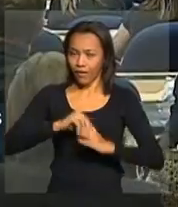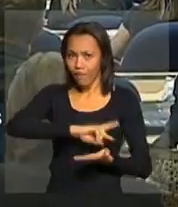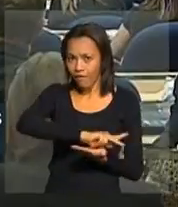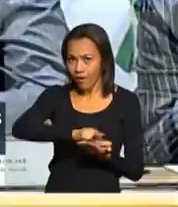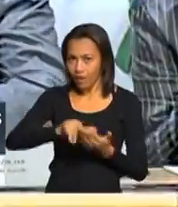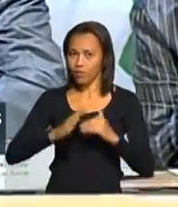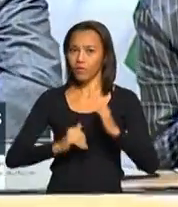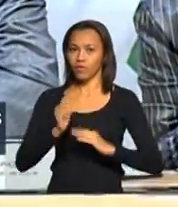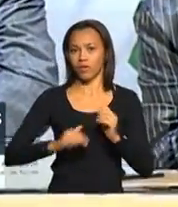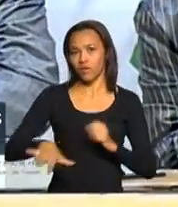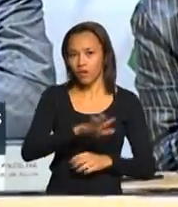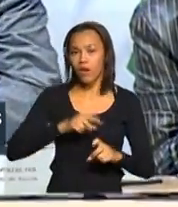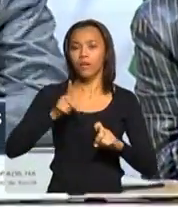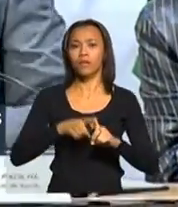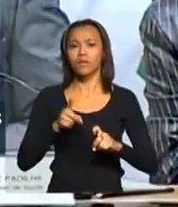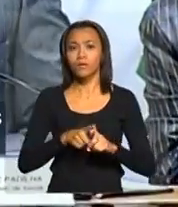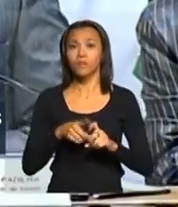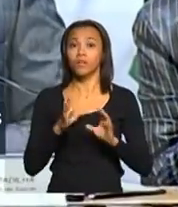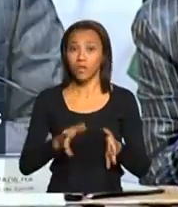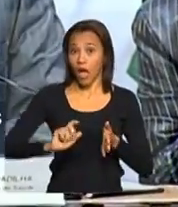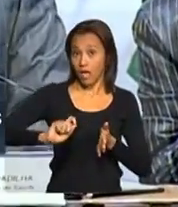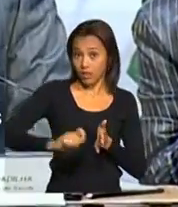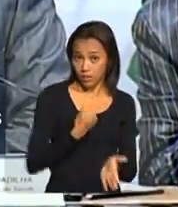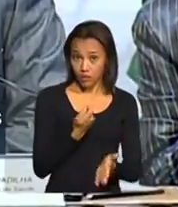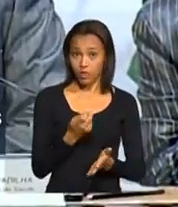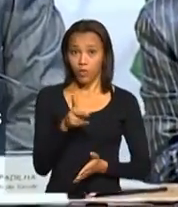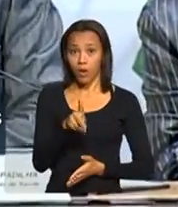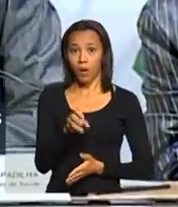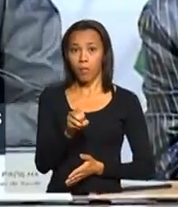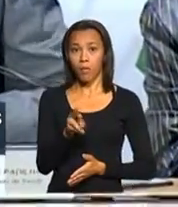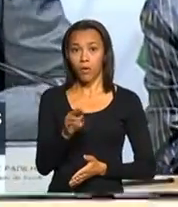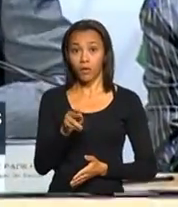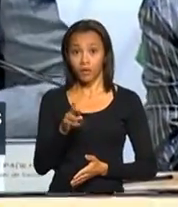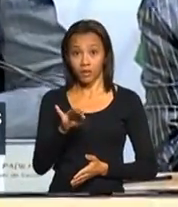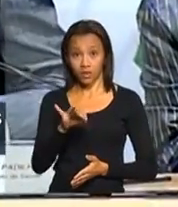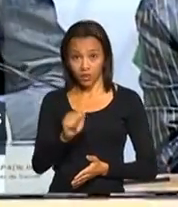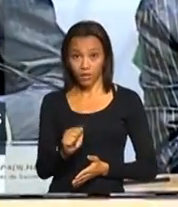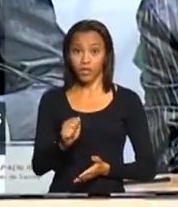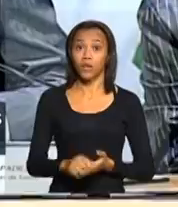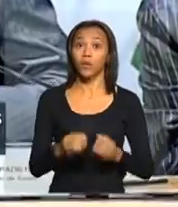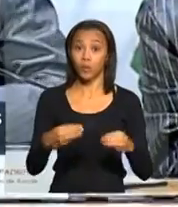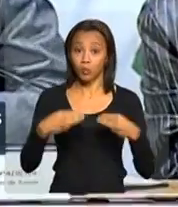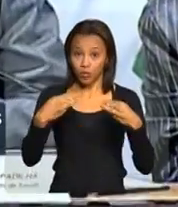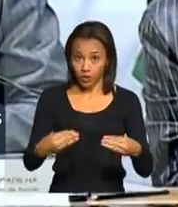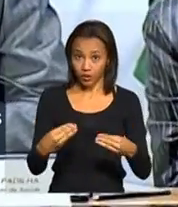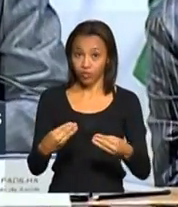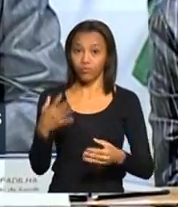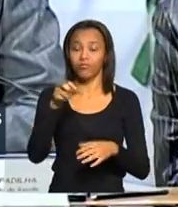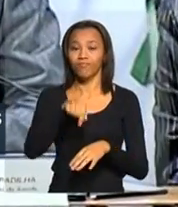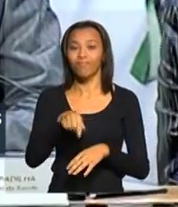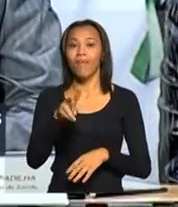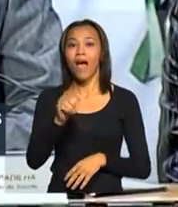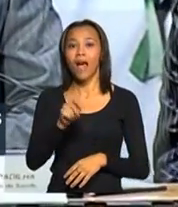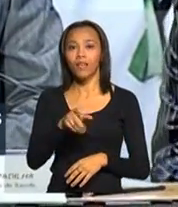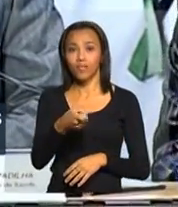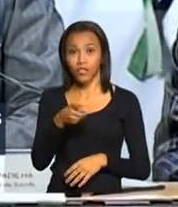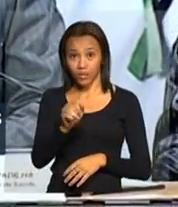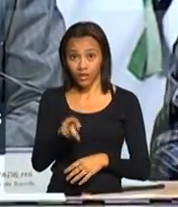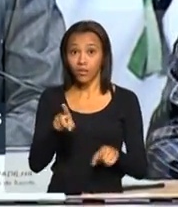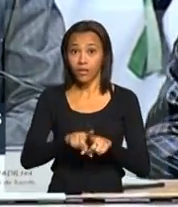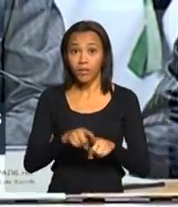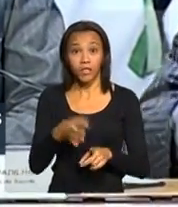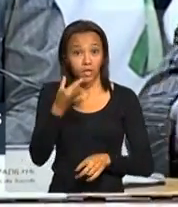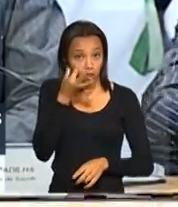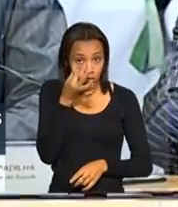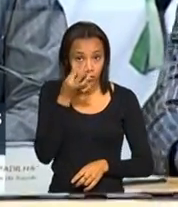saúde. Assinam a portaria o senhor ministro de Estado da Saúde, Alexandre Padilha, e como testemunhas